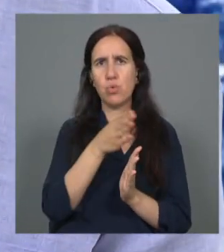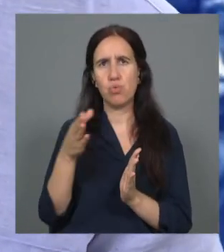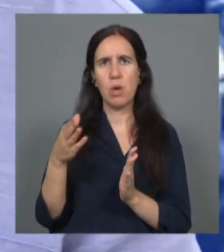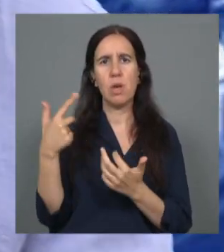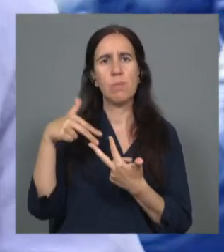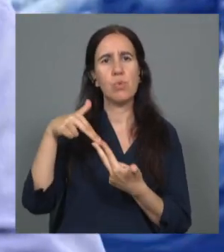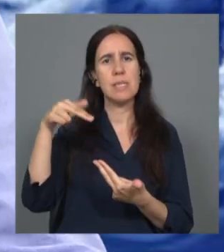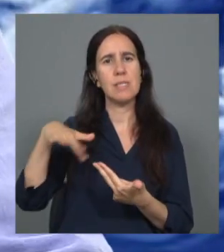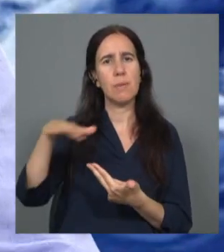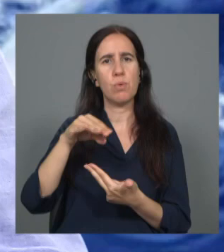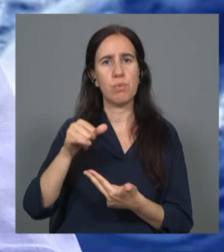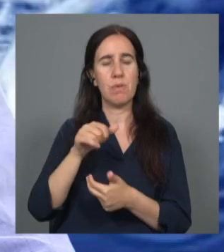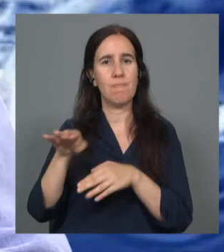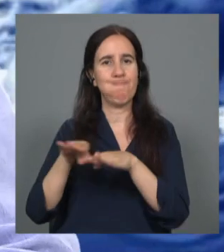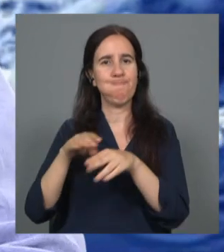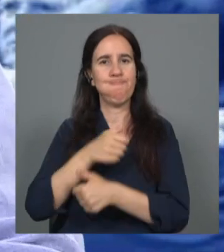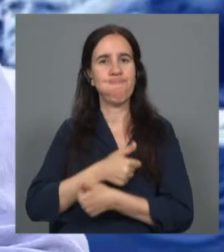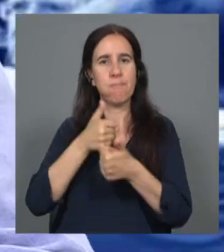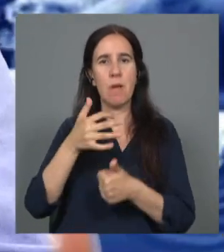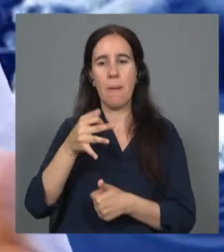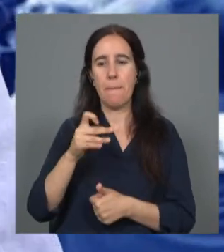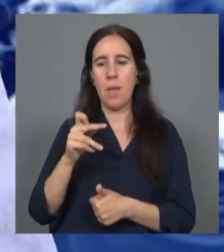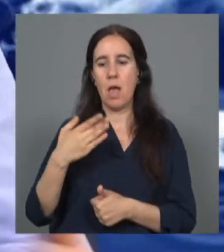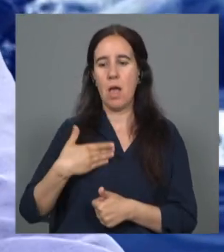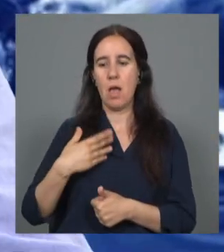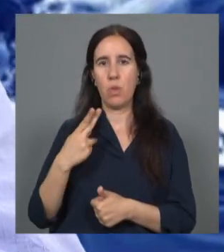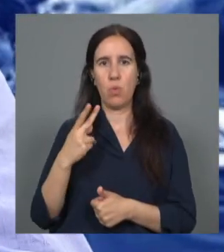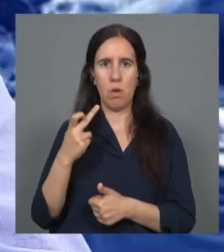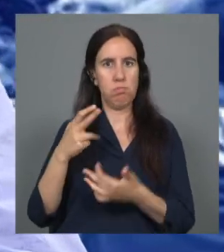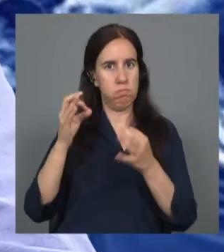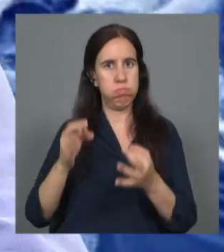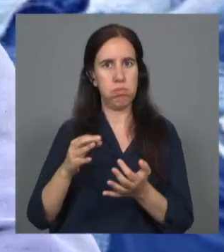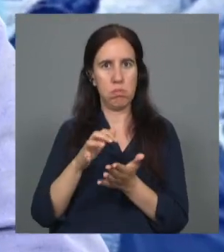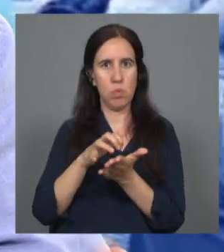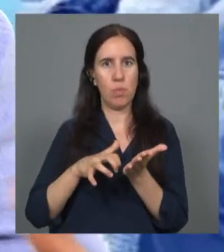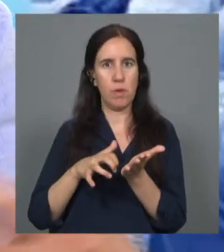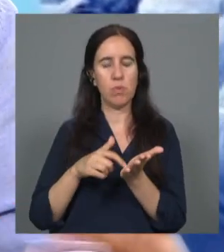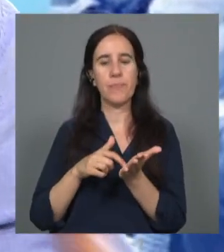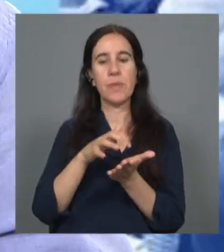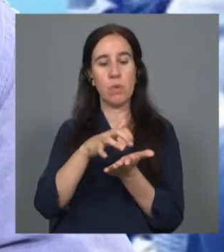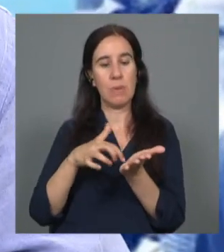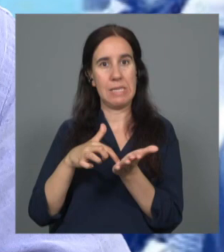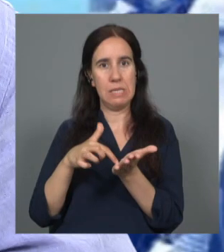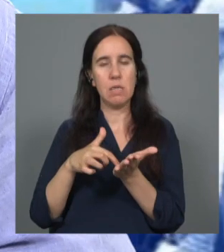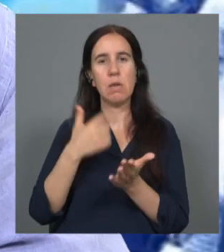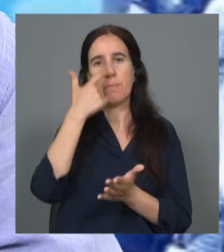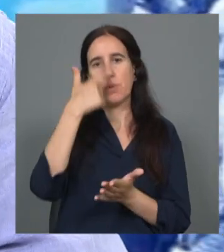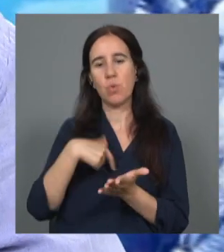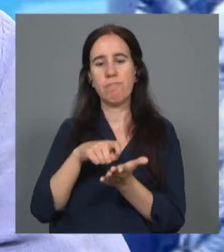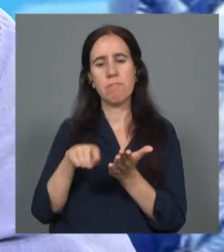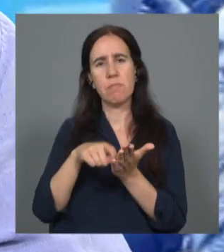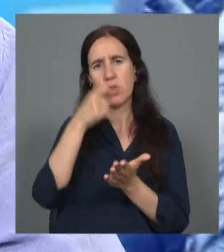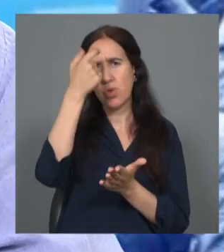de Pádua, portanto, em documentos autênticos. Obviamente, depois, com base nesses documentos, o autor cria uma história, mas